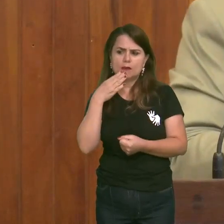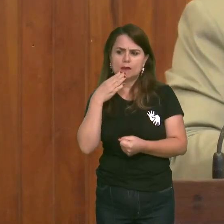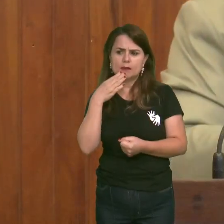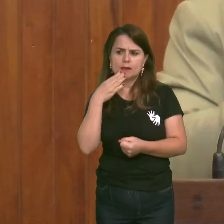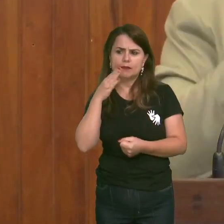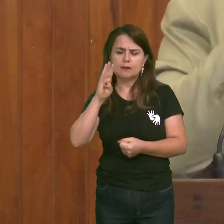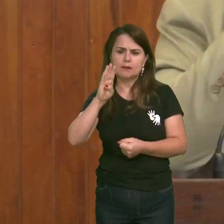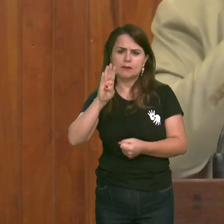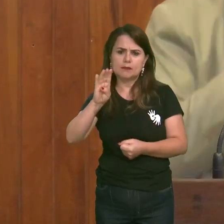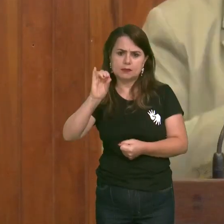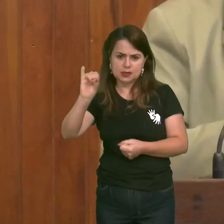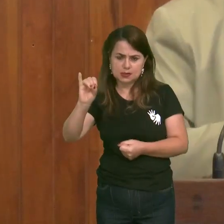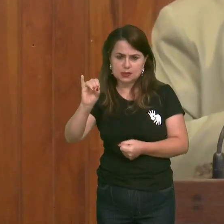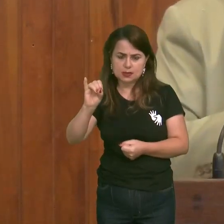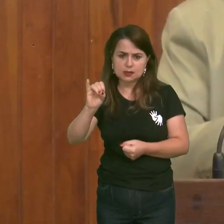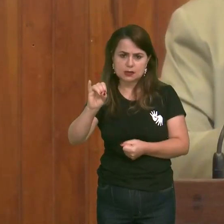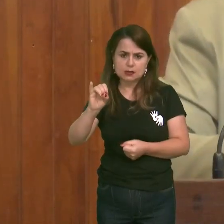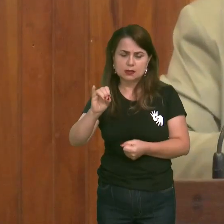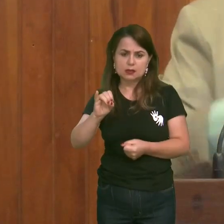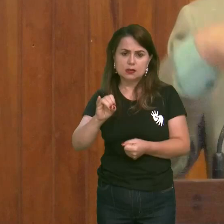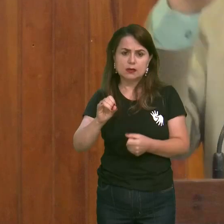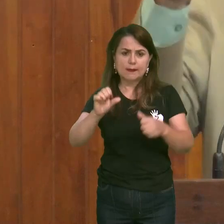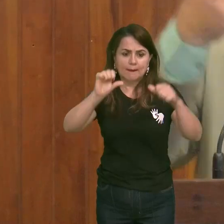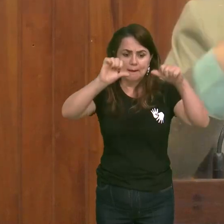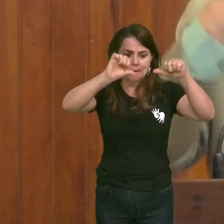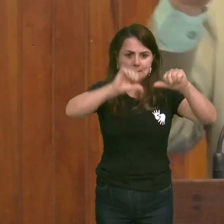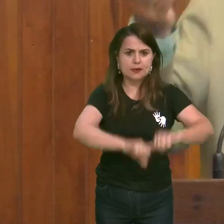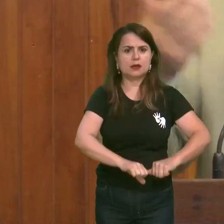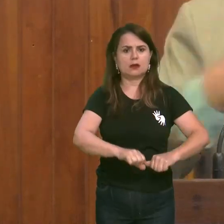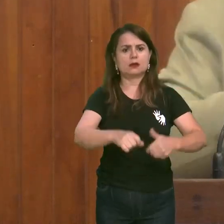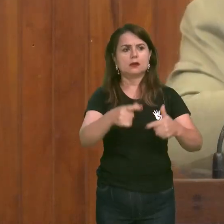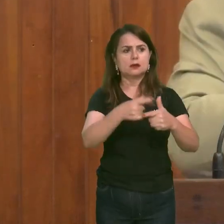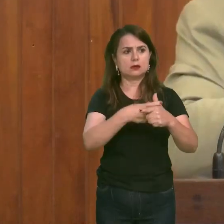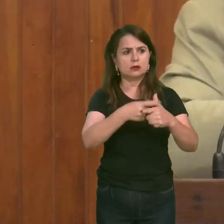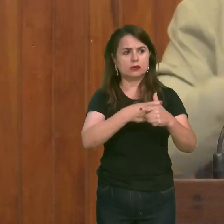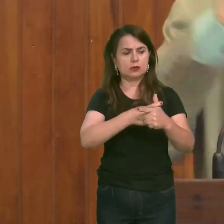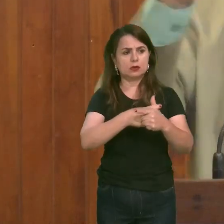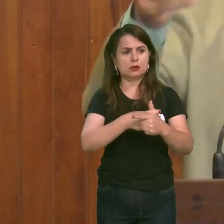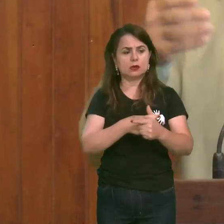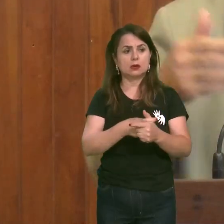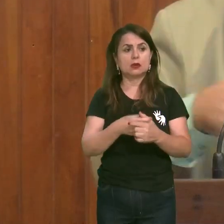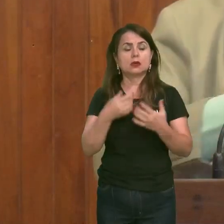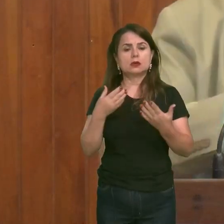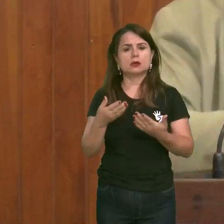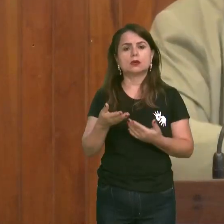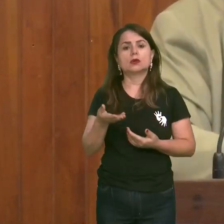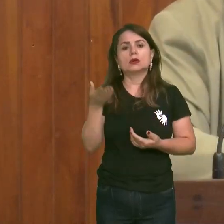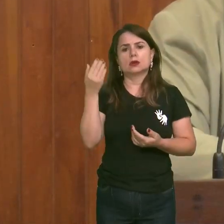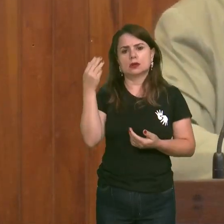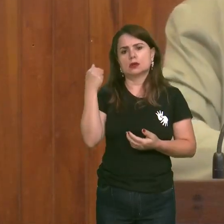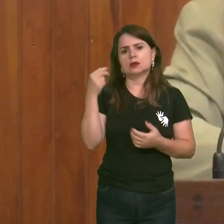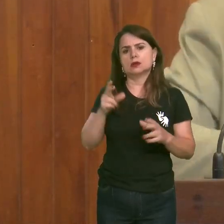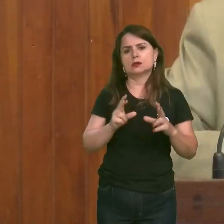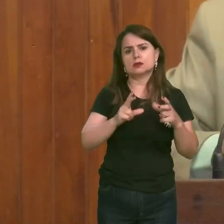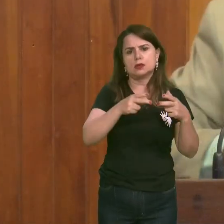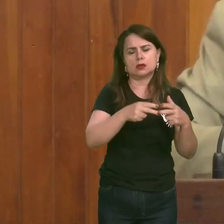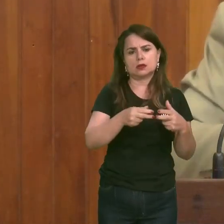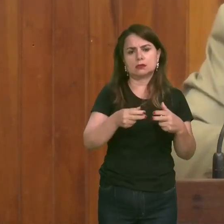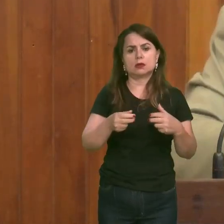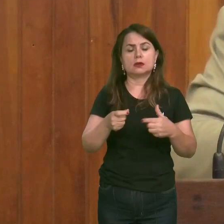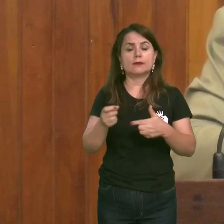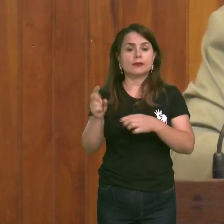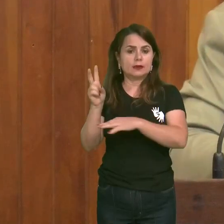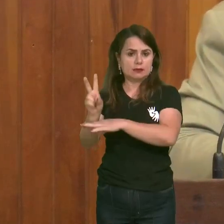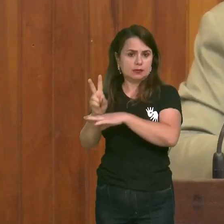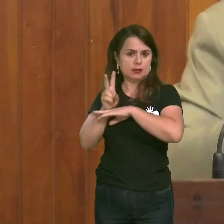porque no mandato passado a câmara aprovou empréstimo você tinha que aprovar mesmo teve empréstimos aí da Caixa Federal